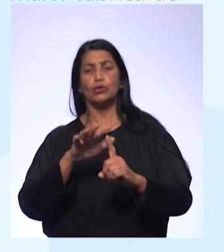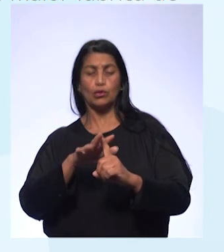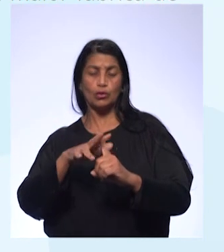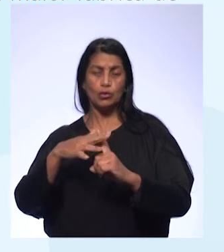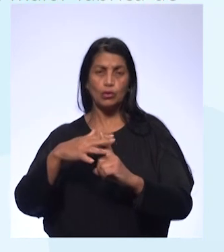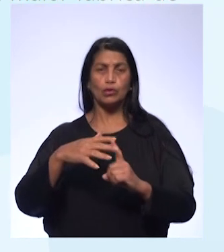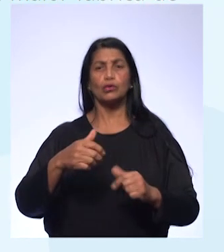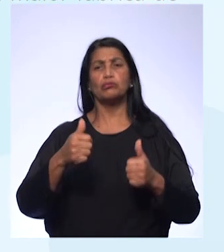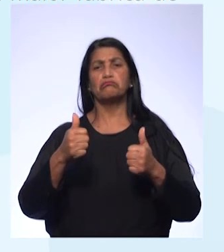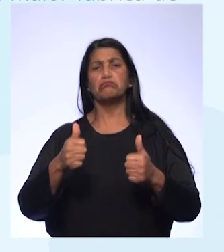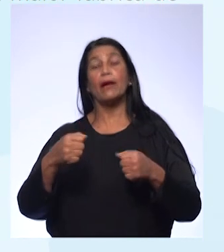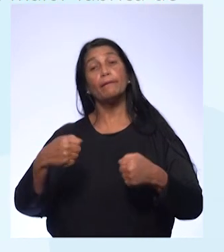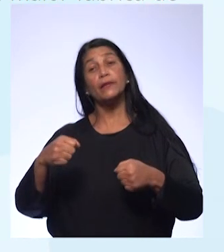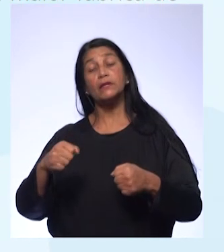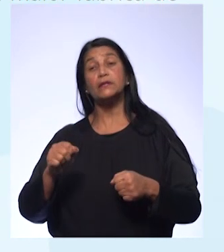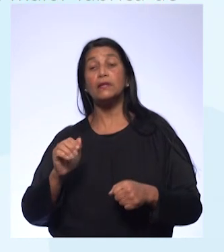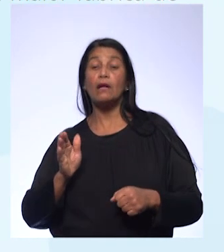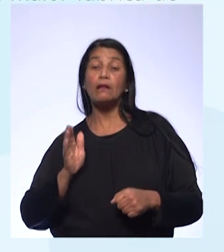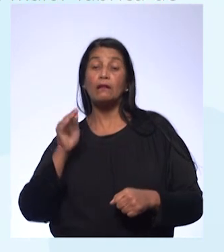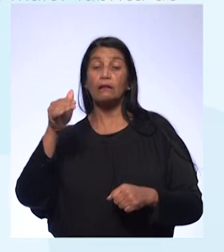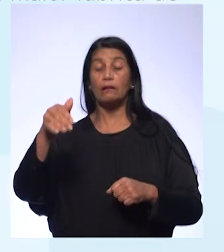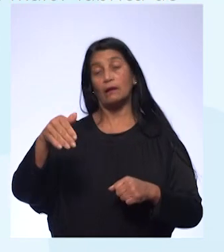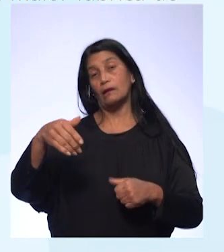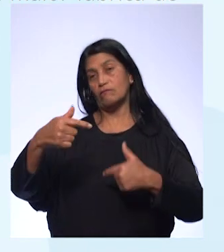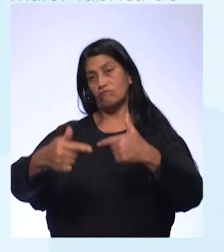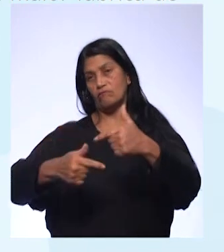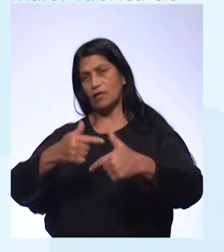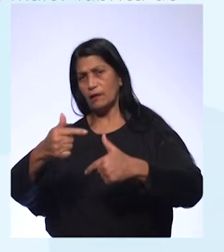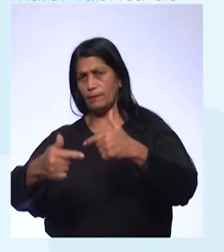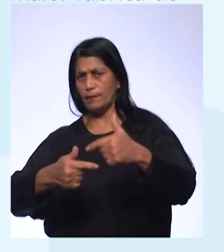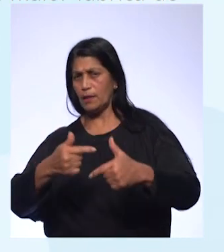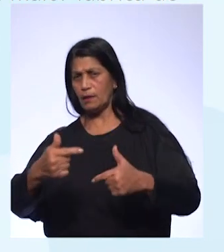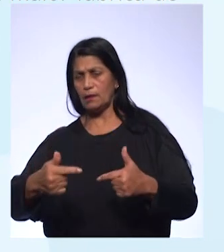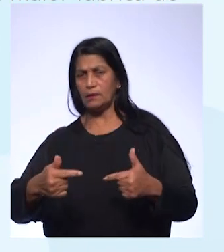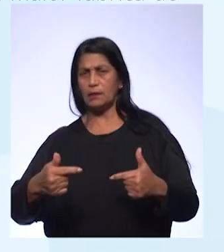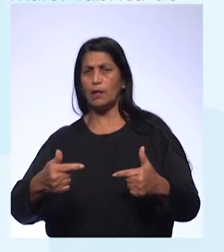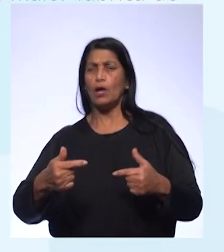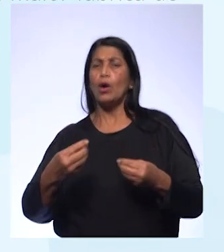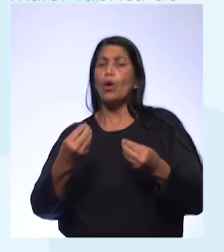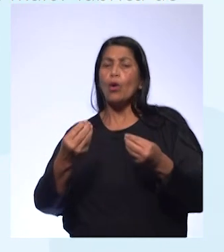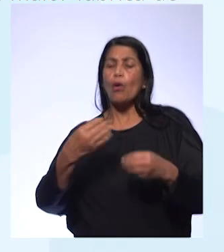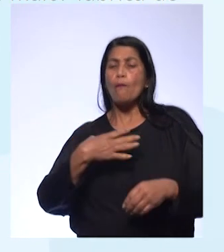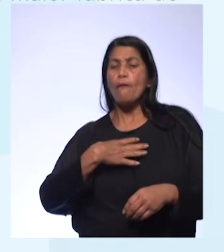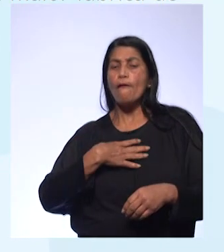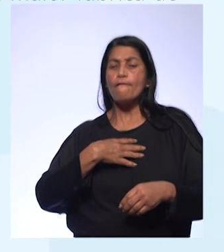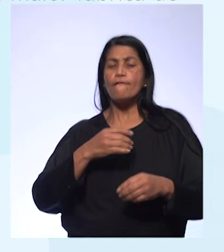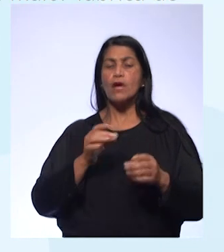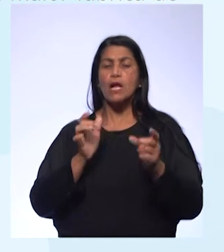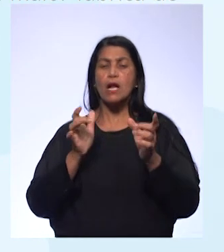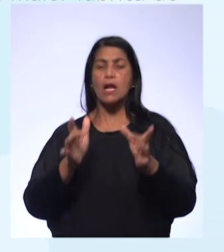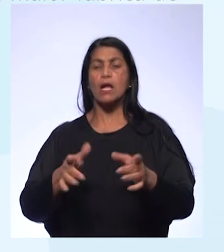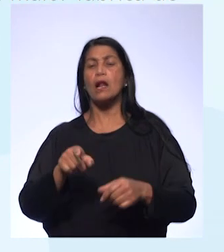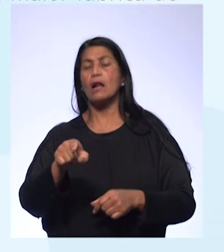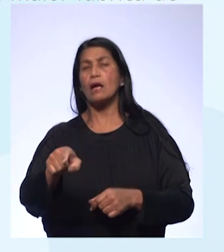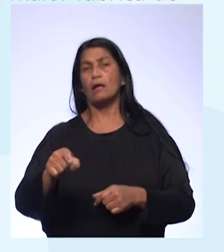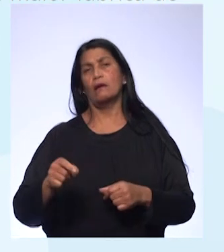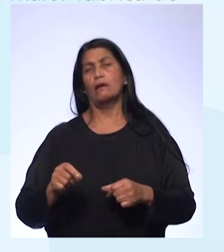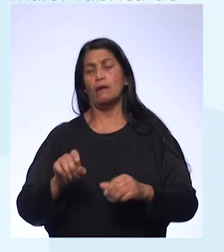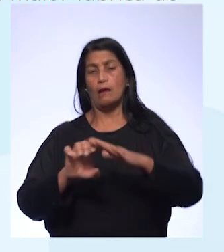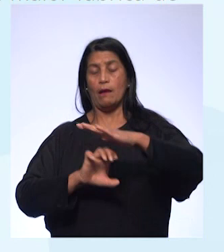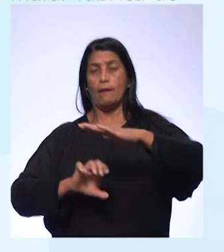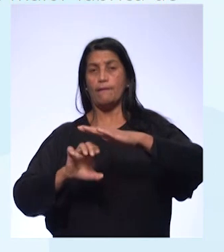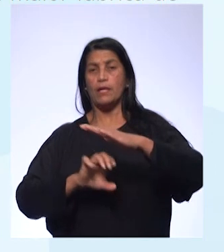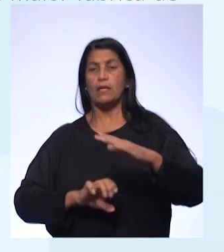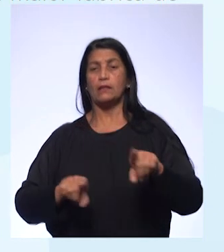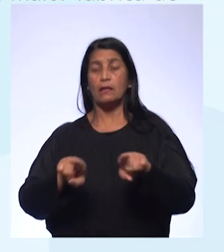Quando a gente fala de itens de bem-estar social, é creches para o trabalhador deixar o filho dele vai estar cuidado,